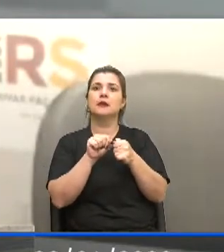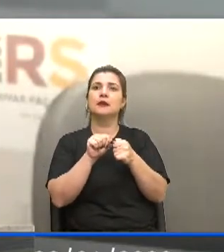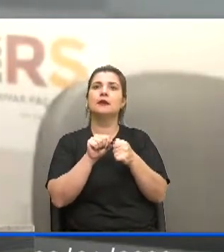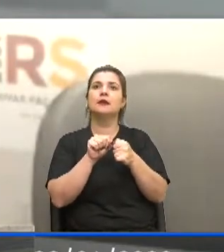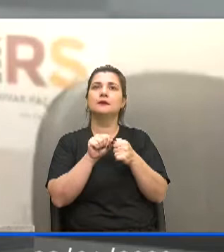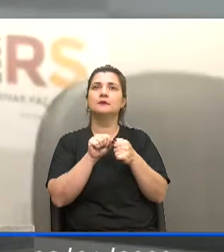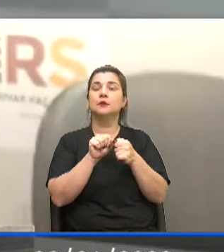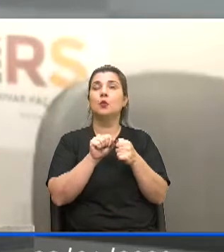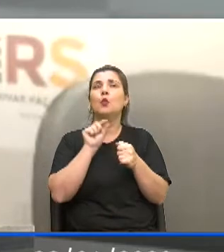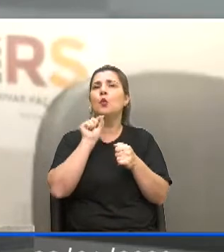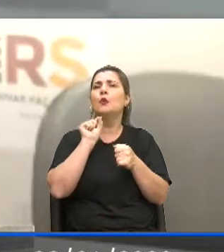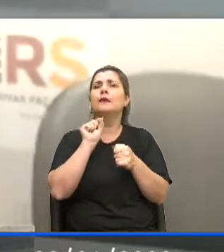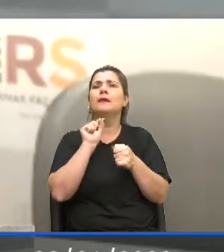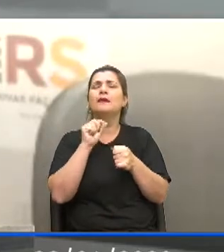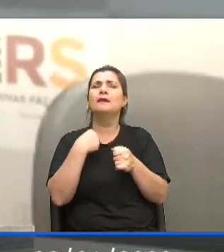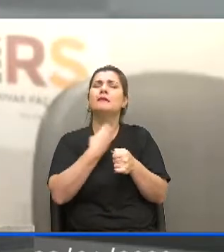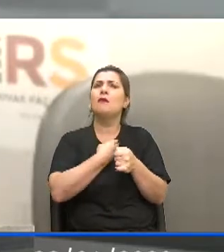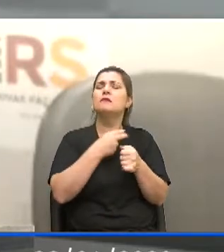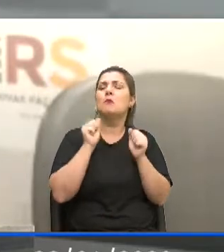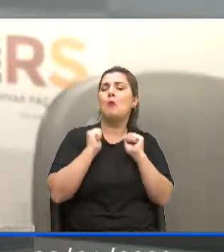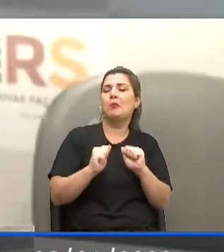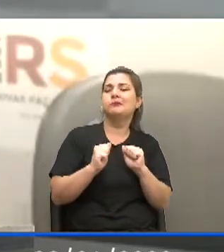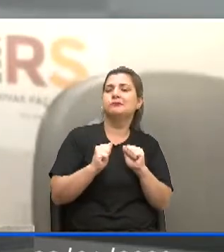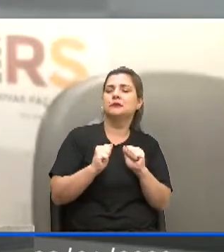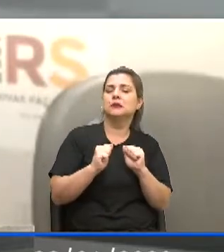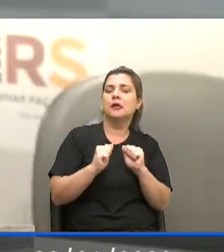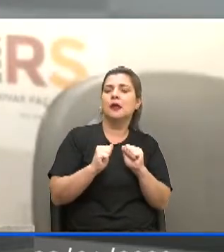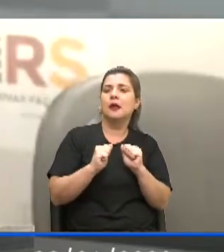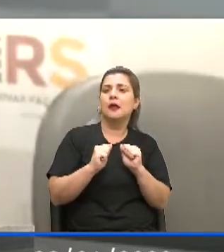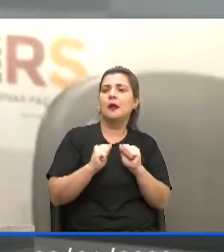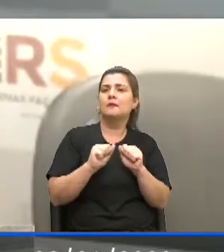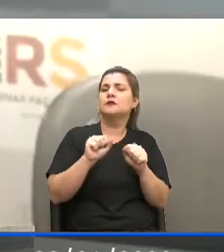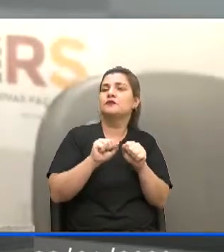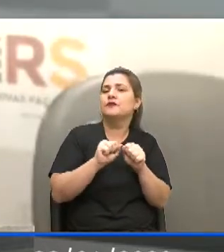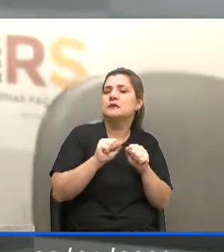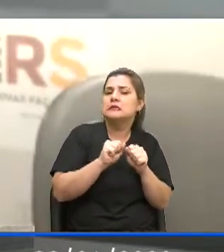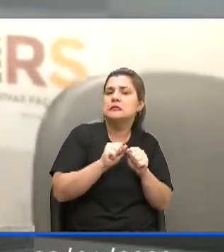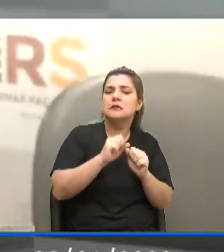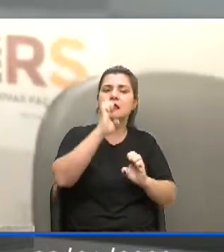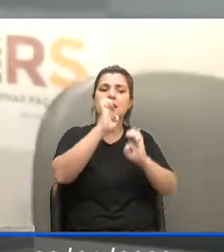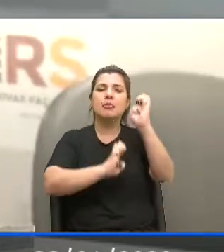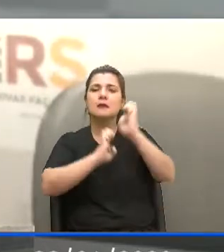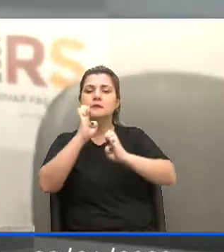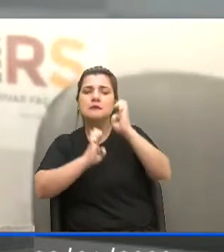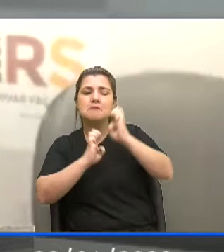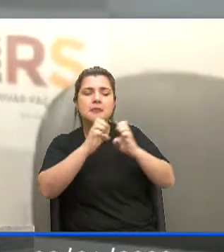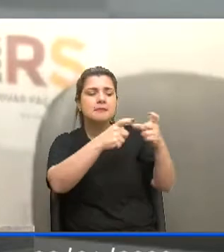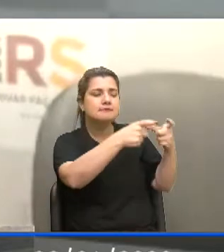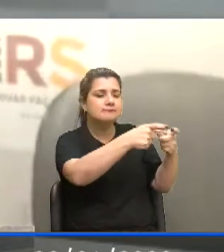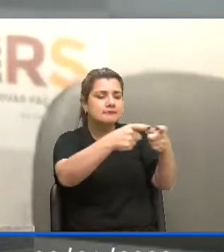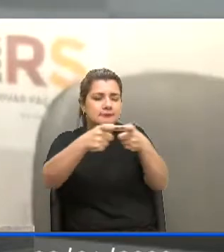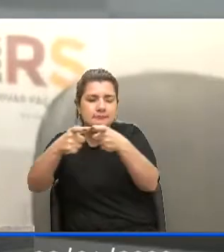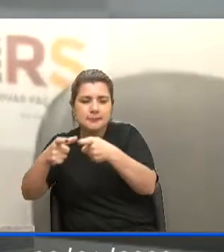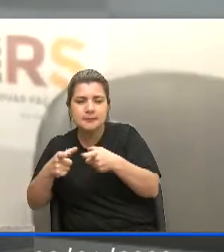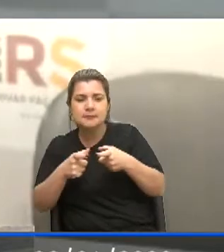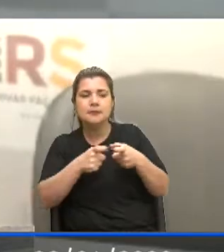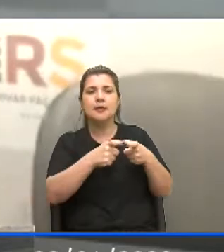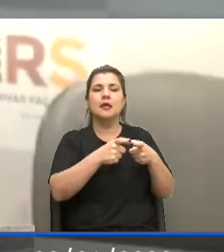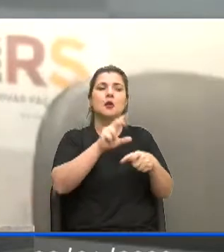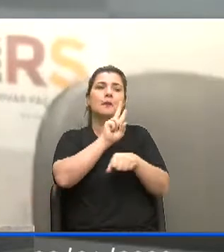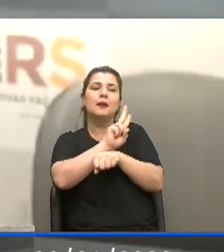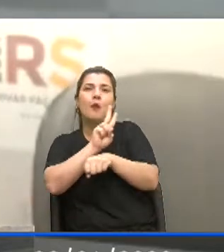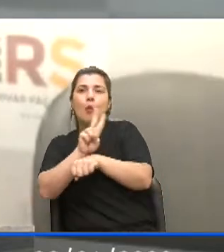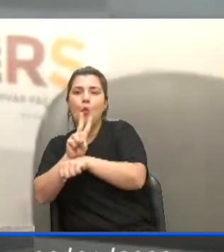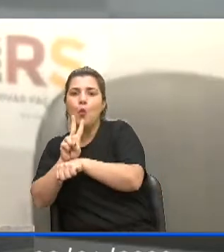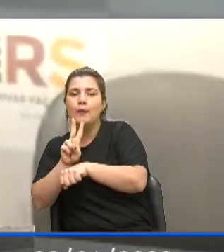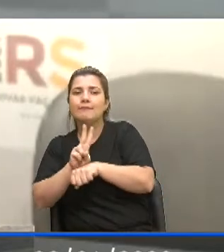que a gente possa promover por parte das empresas, dos setores, medidas de prevenção